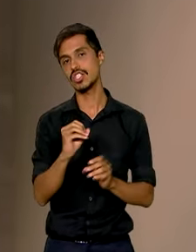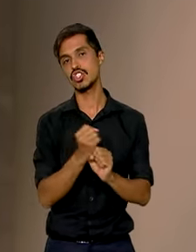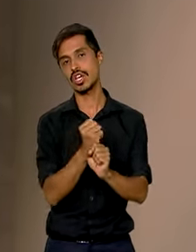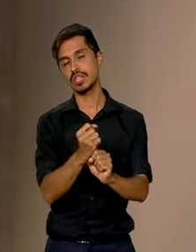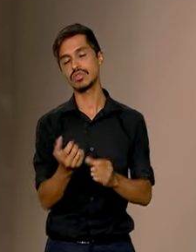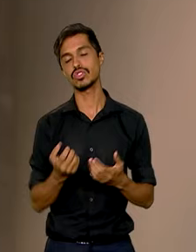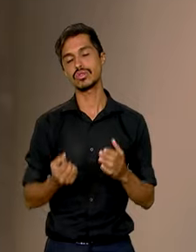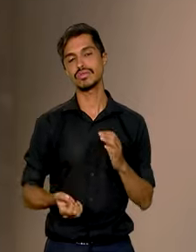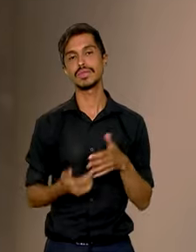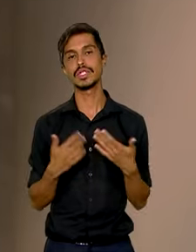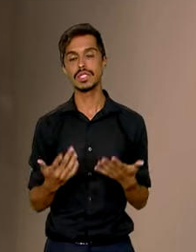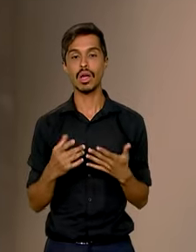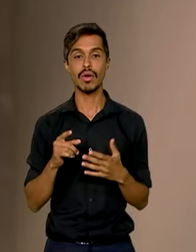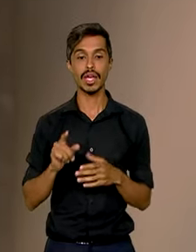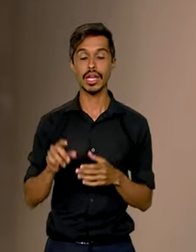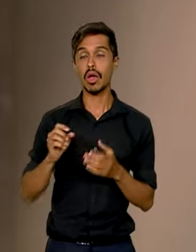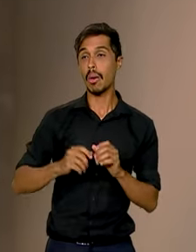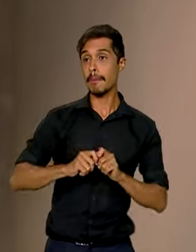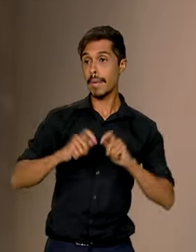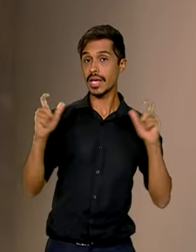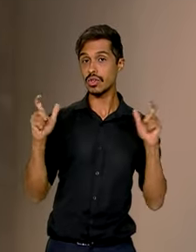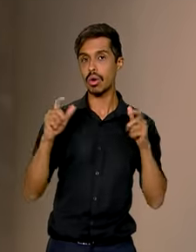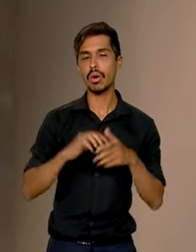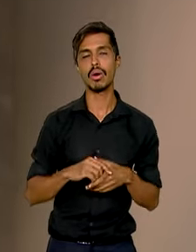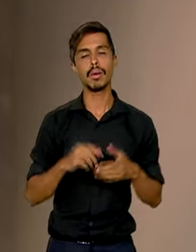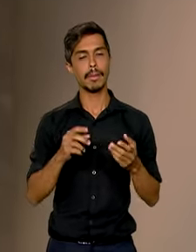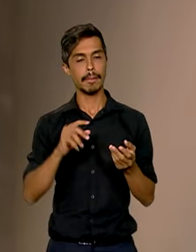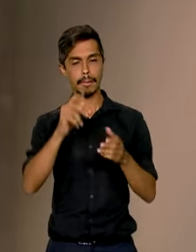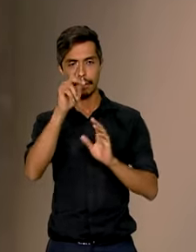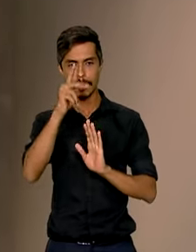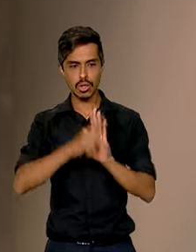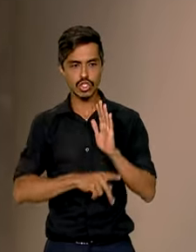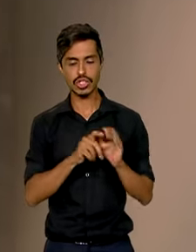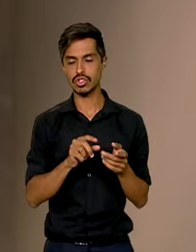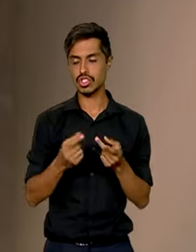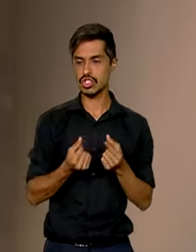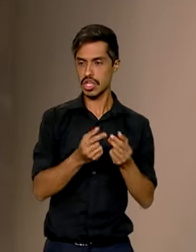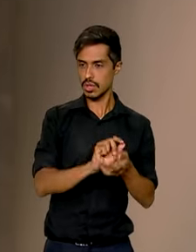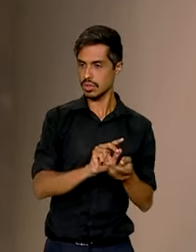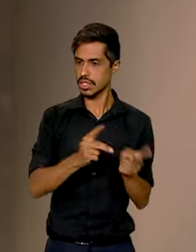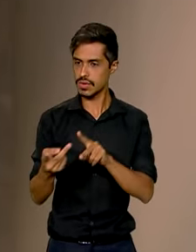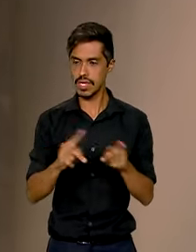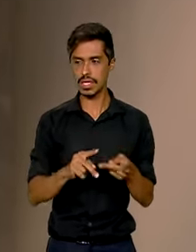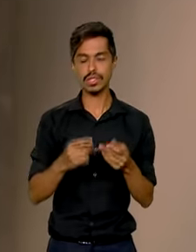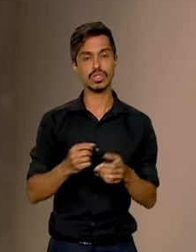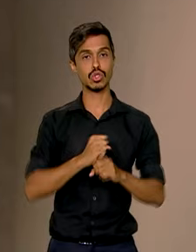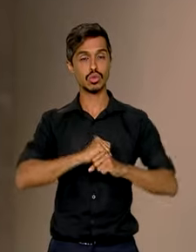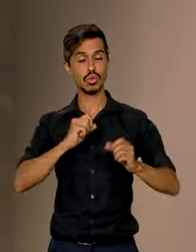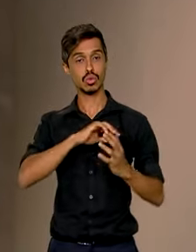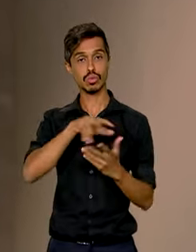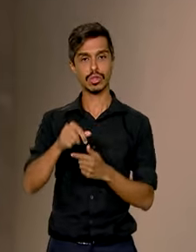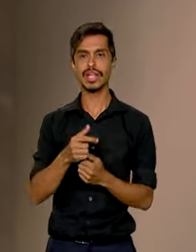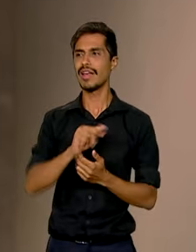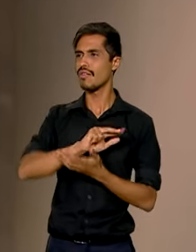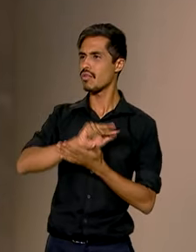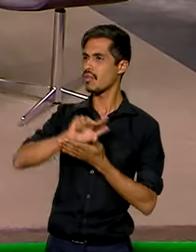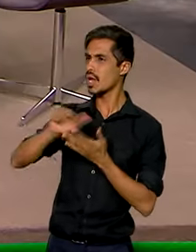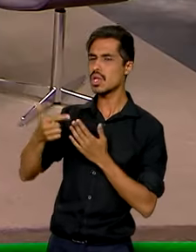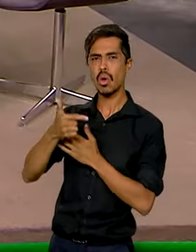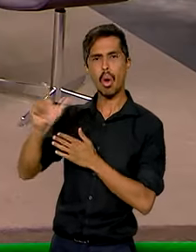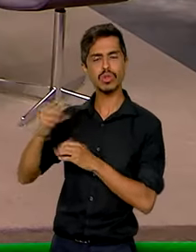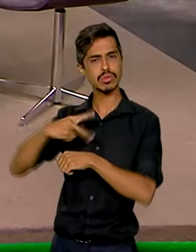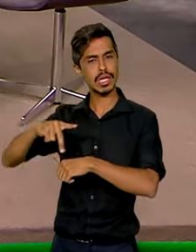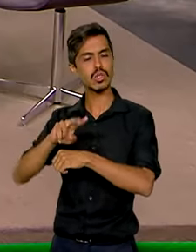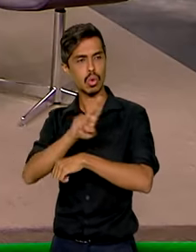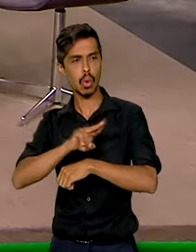ele é o maior programa de transferência de renda do mundo, o programa mais pesquisado, sabe, por vários outros países. Nós temos